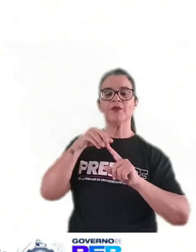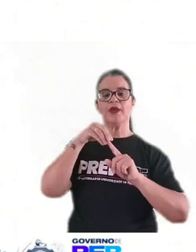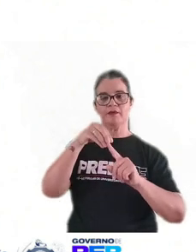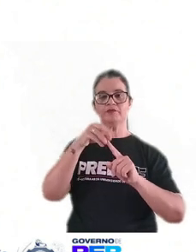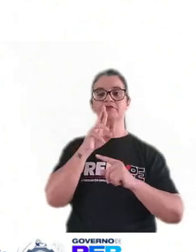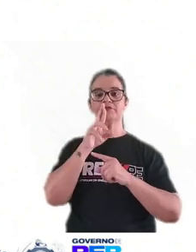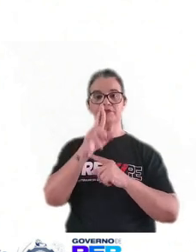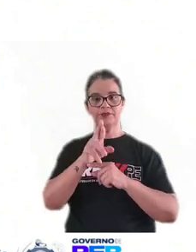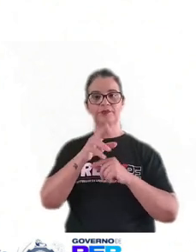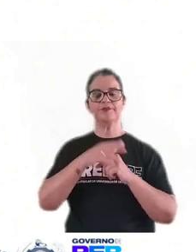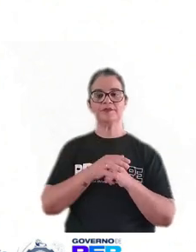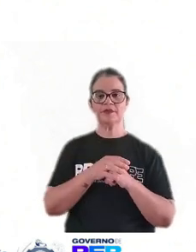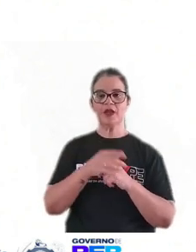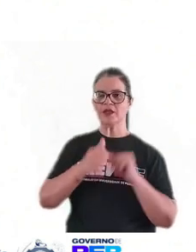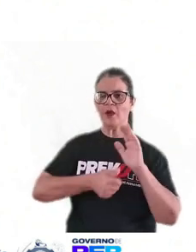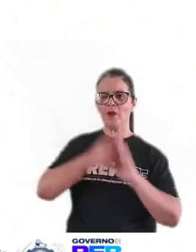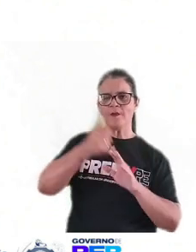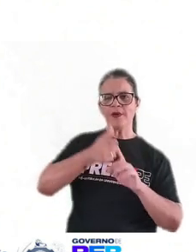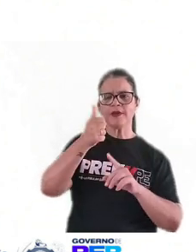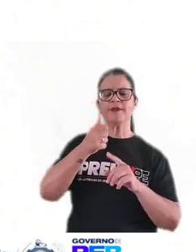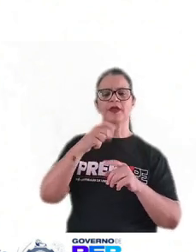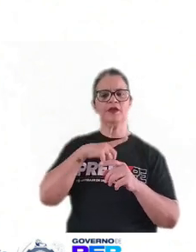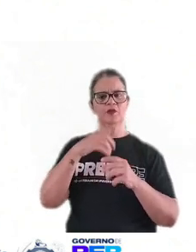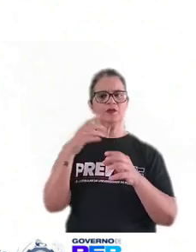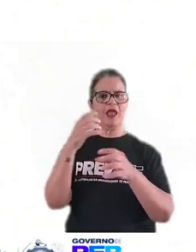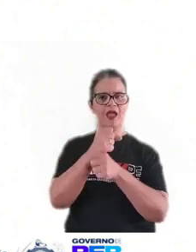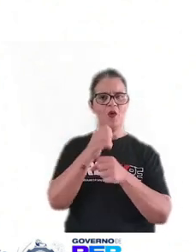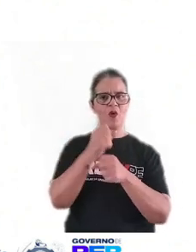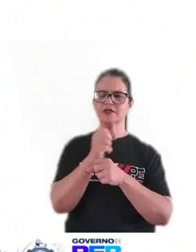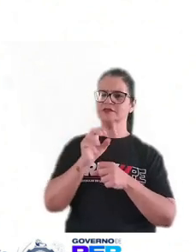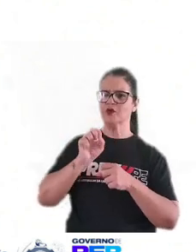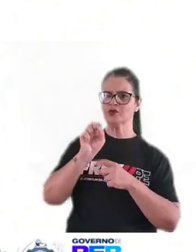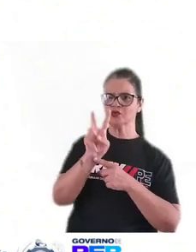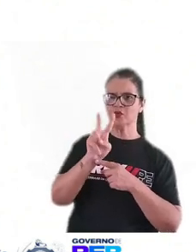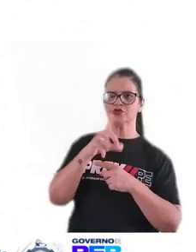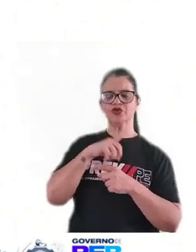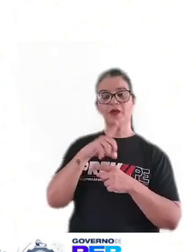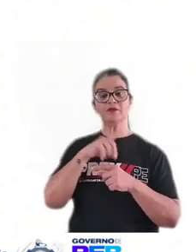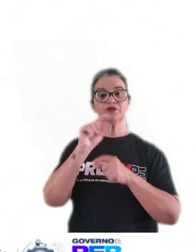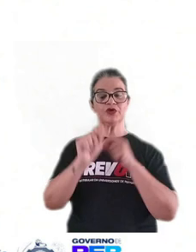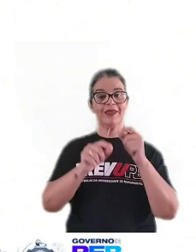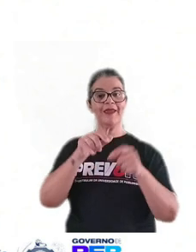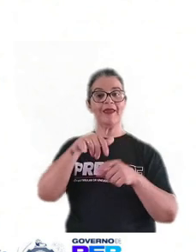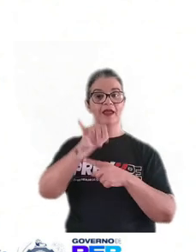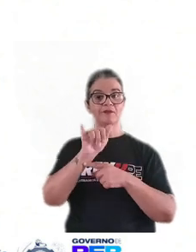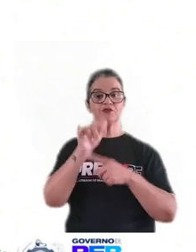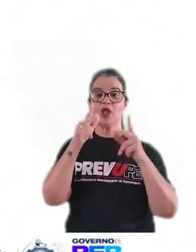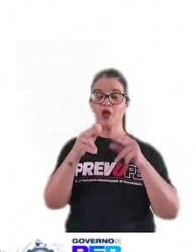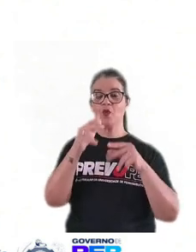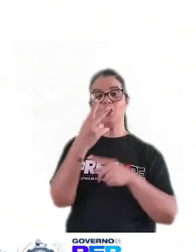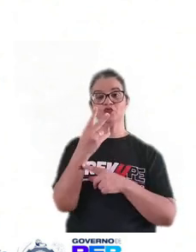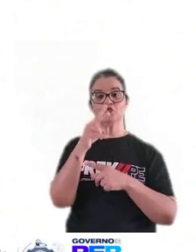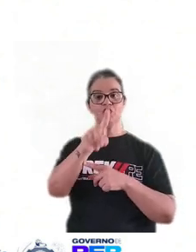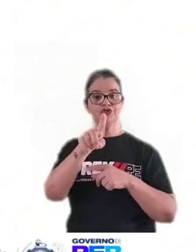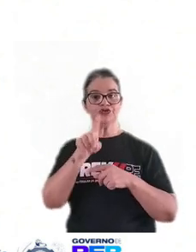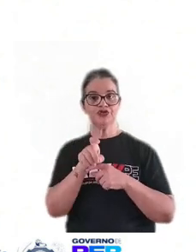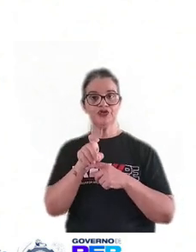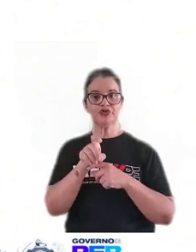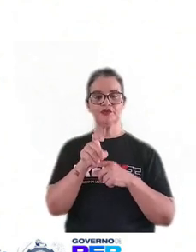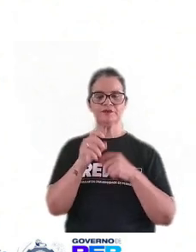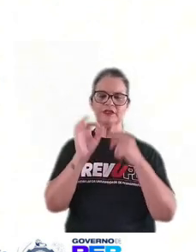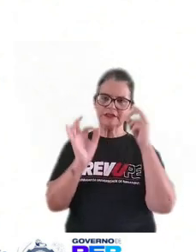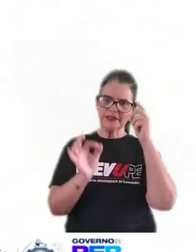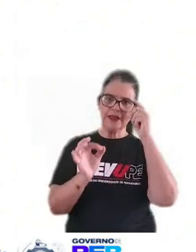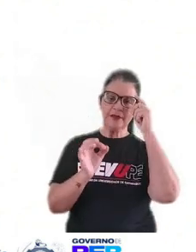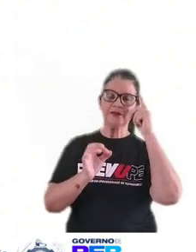vai procurar essa resposta única certo? então em primeiro lugar aqui da equação 2 nós temos que Y é igual a